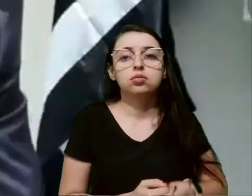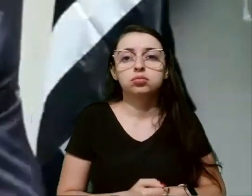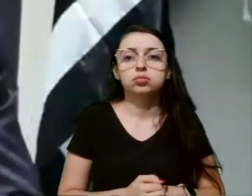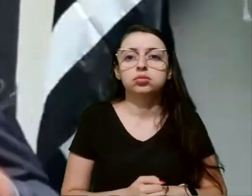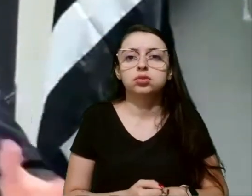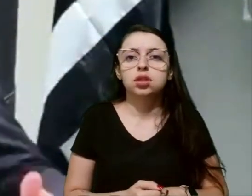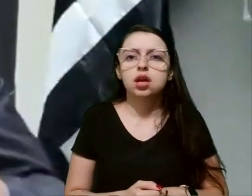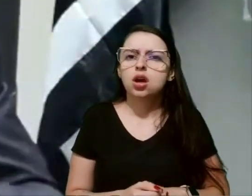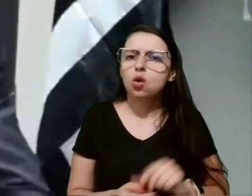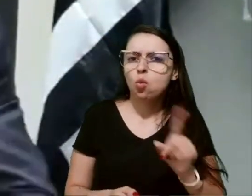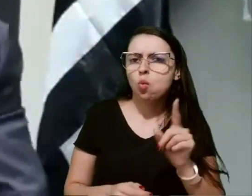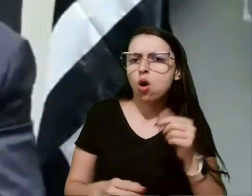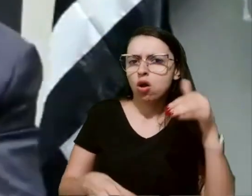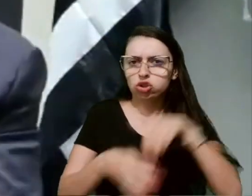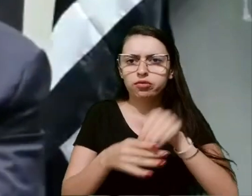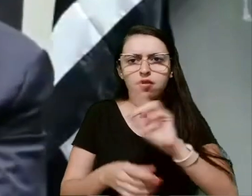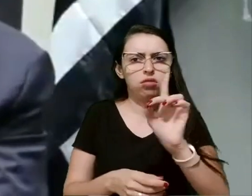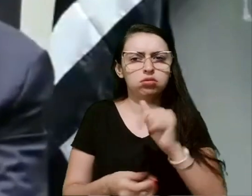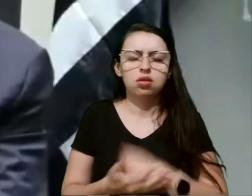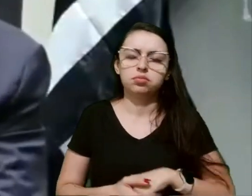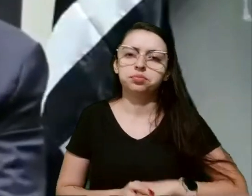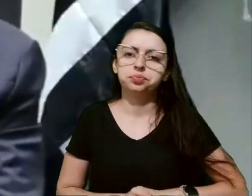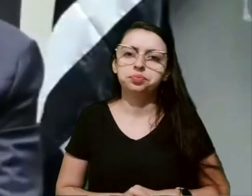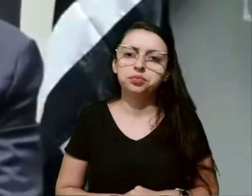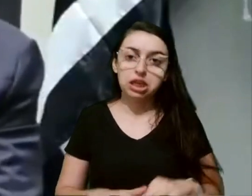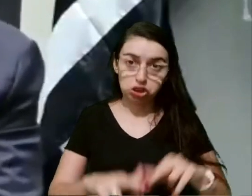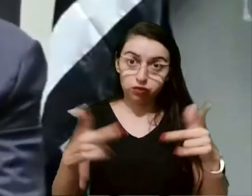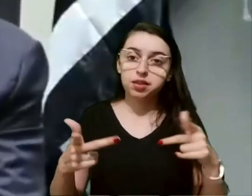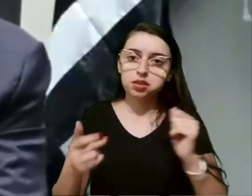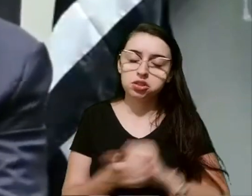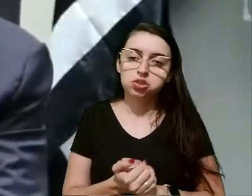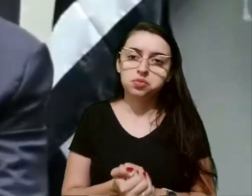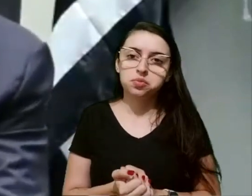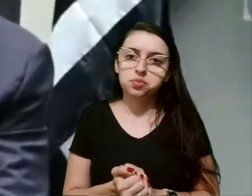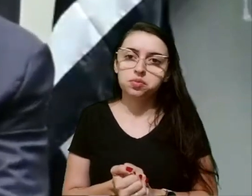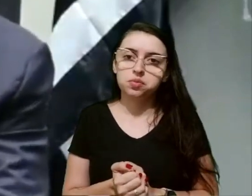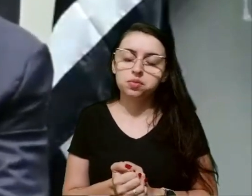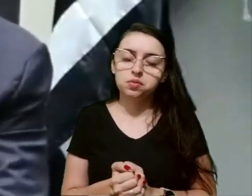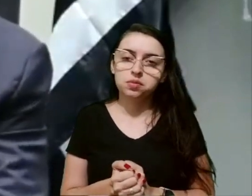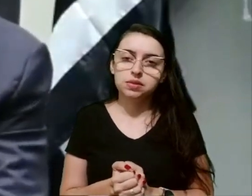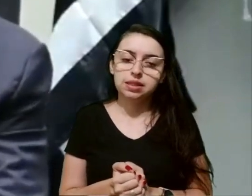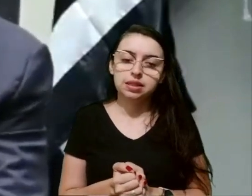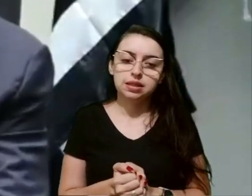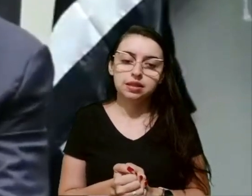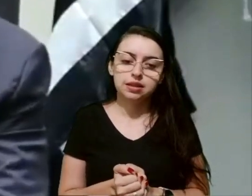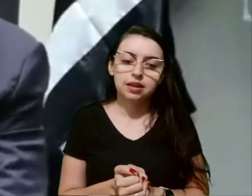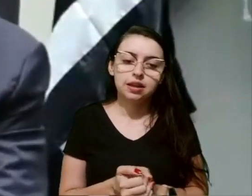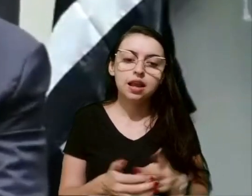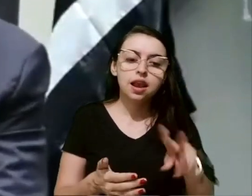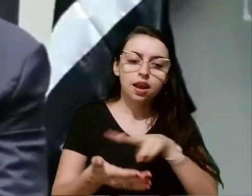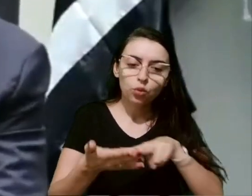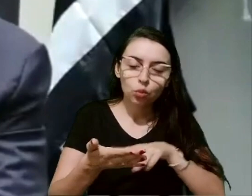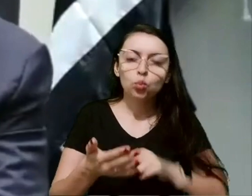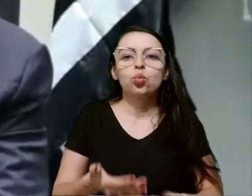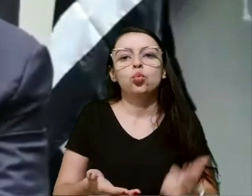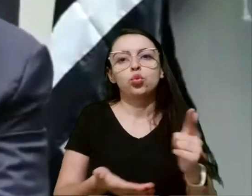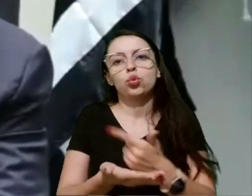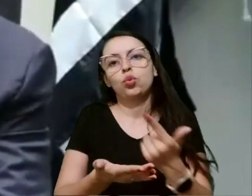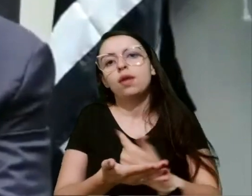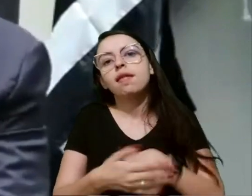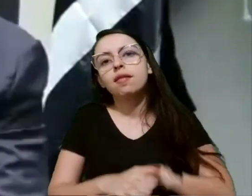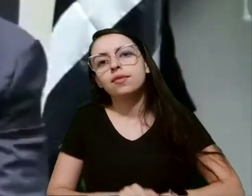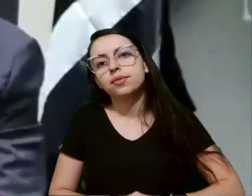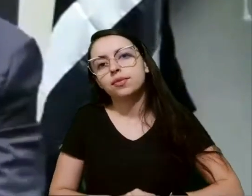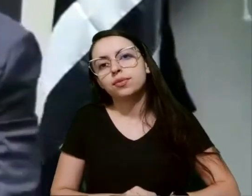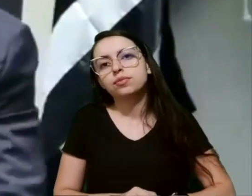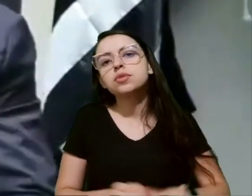sentido de polarização política ou de partido político, essas coisas. E que ele atestava, né, no livro, ele no Teoria Pura do